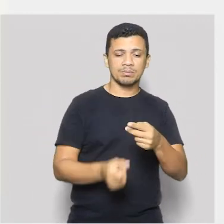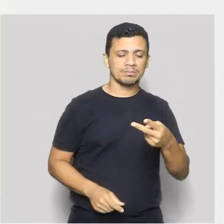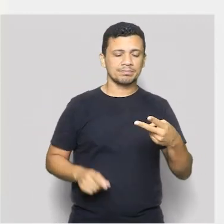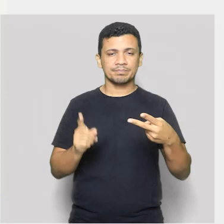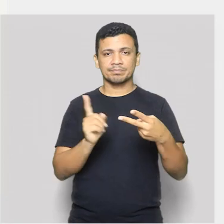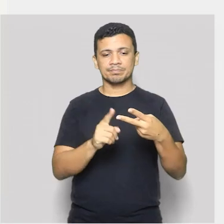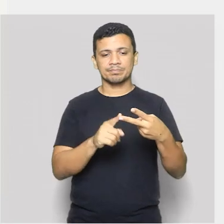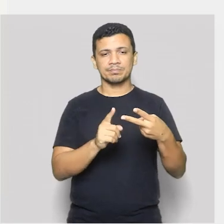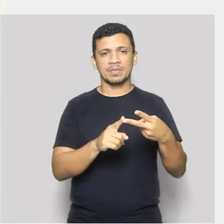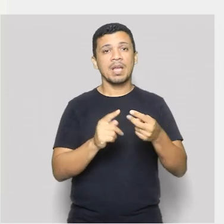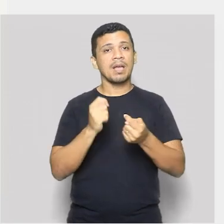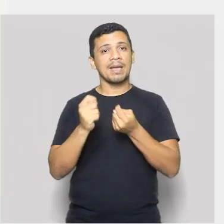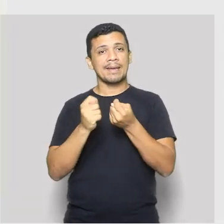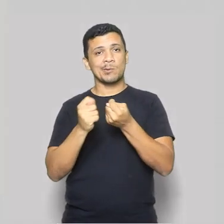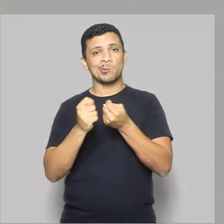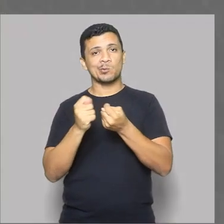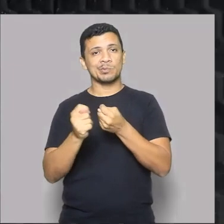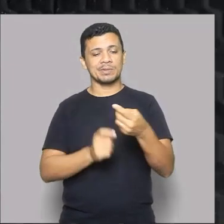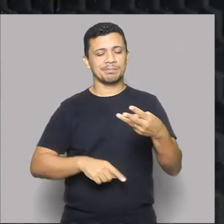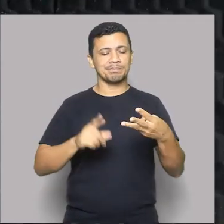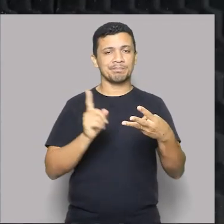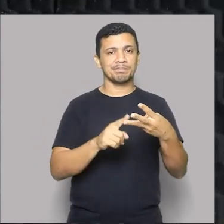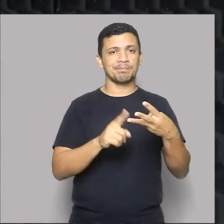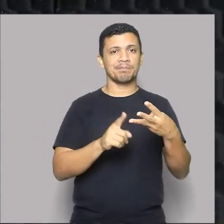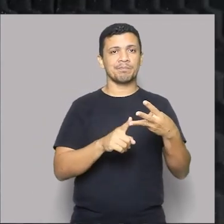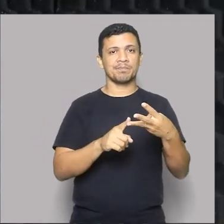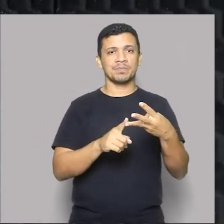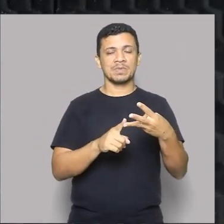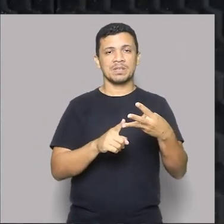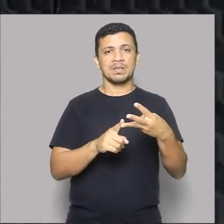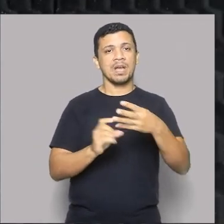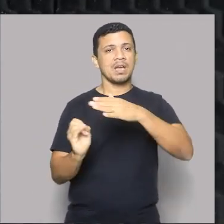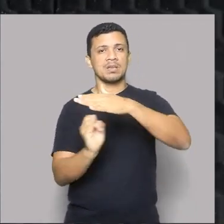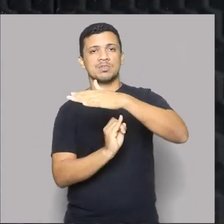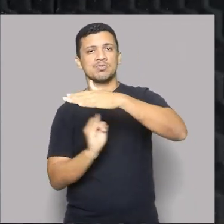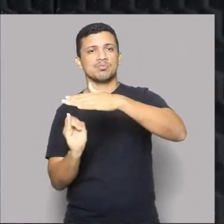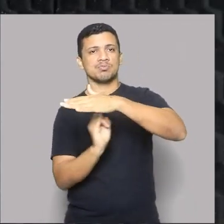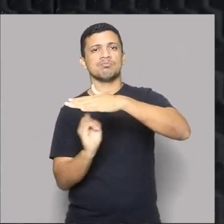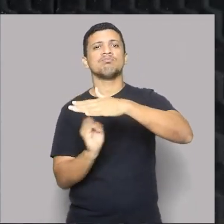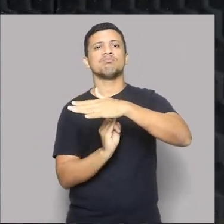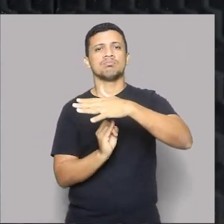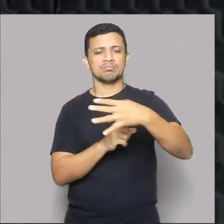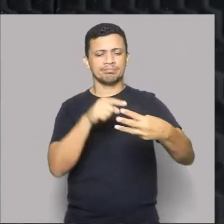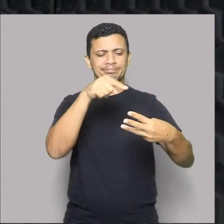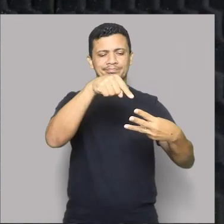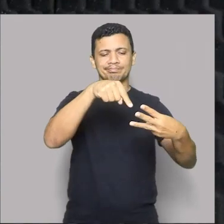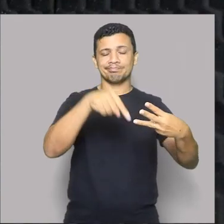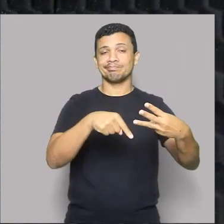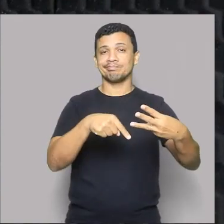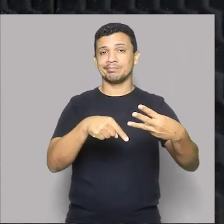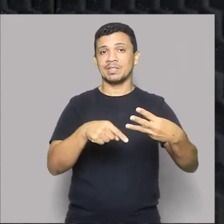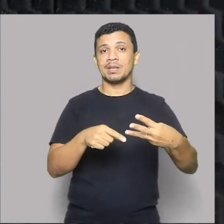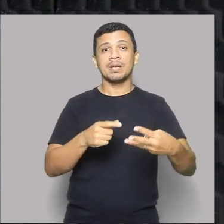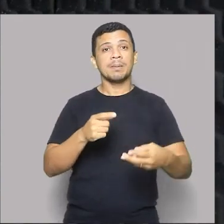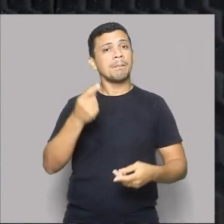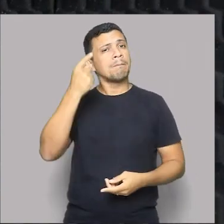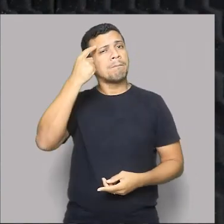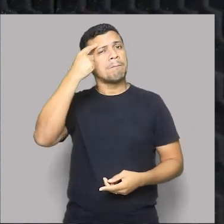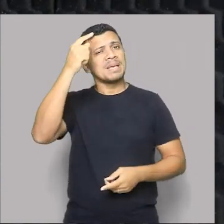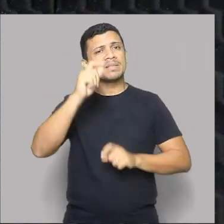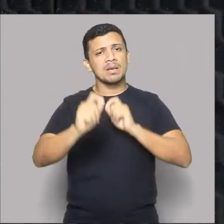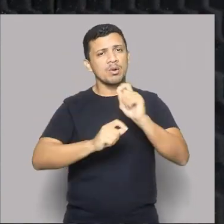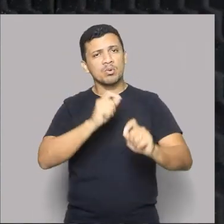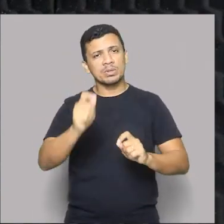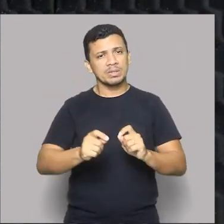a infraestrutura econômica e a infraestrutura institucional. É interessante pensar que dentro do que a gente entende por